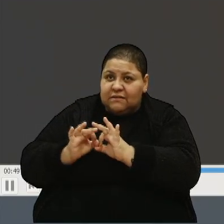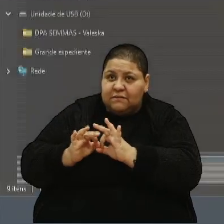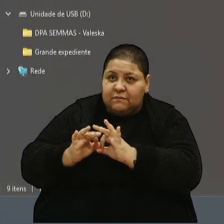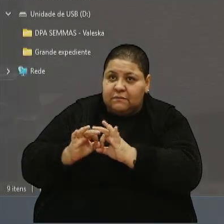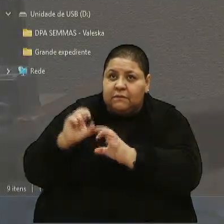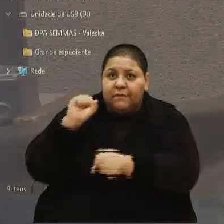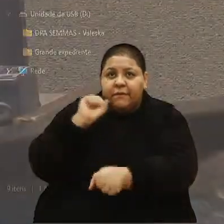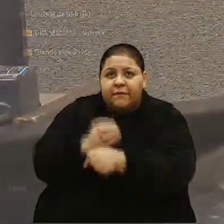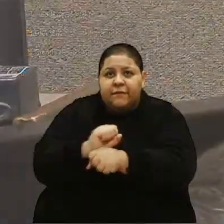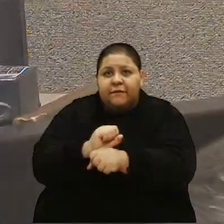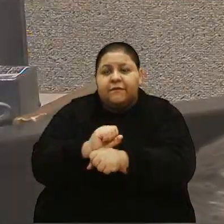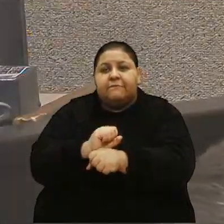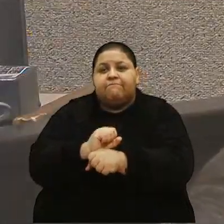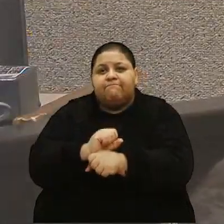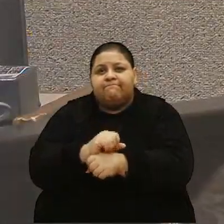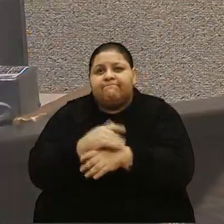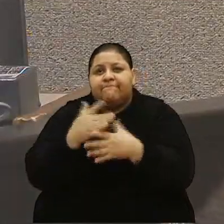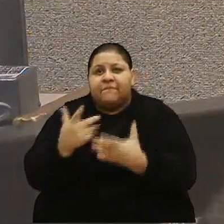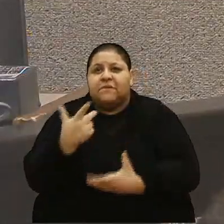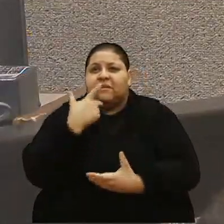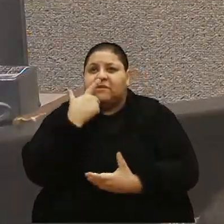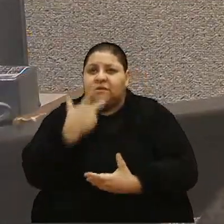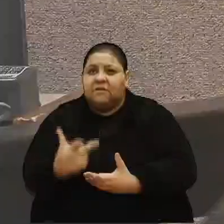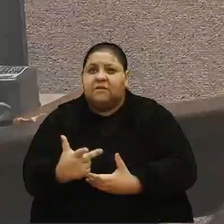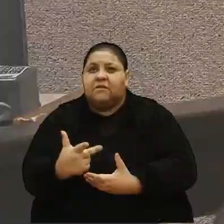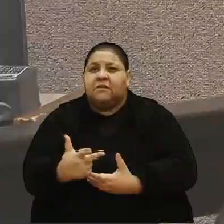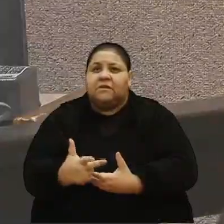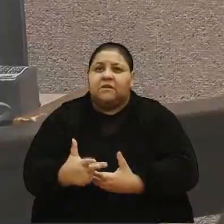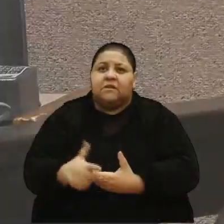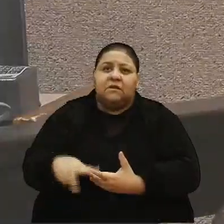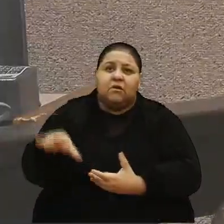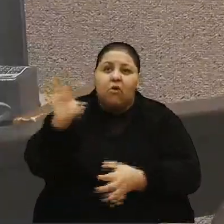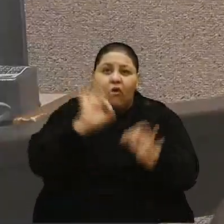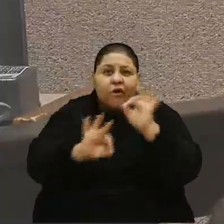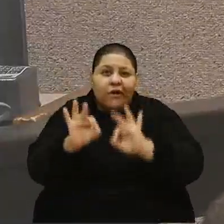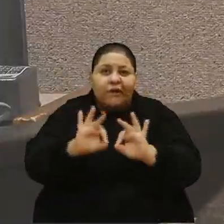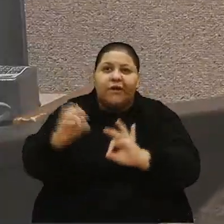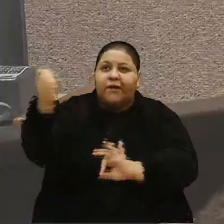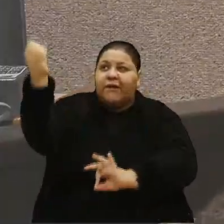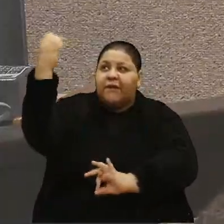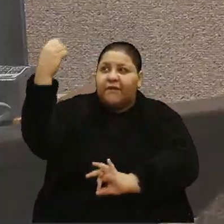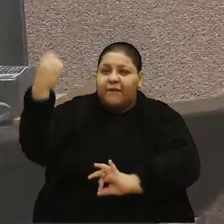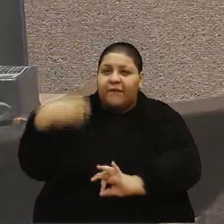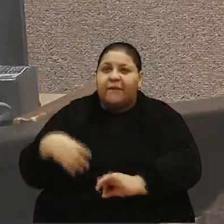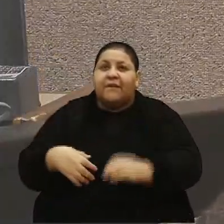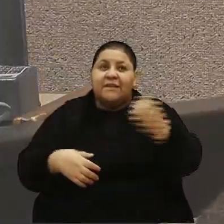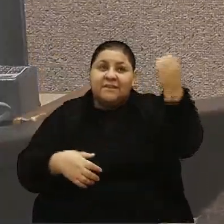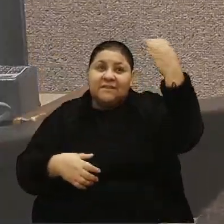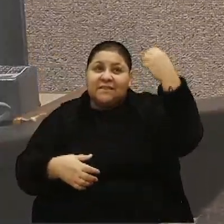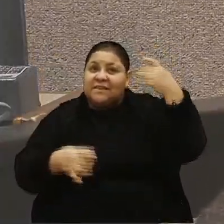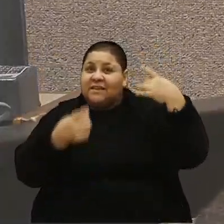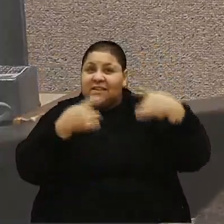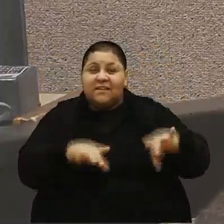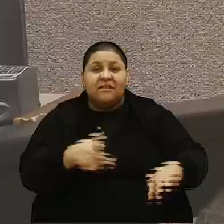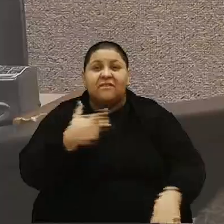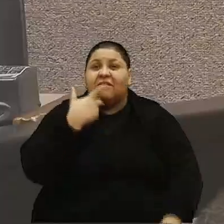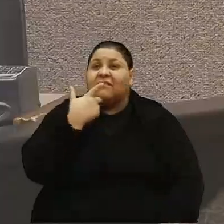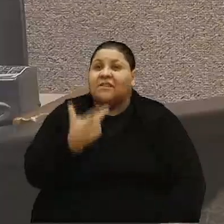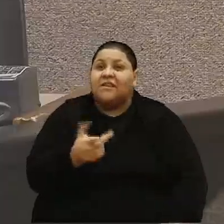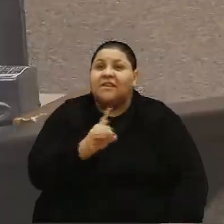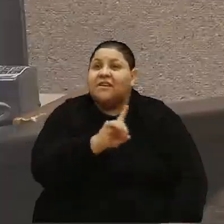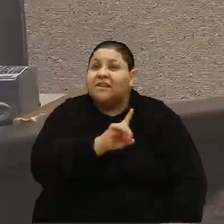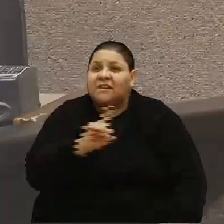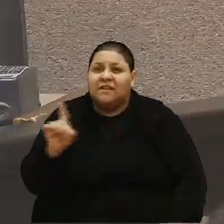aí, Paula. Exatamente, eu falei reparo na sinalização, sinalização precária. Em nenhum momento eu disse que